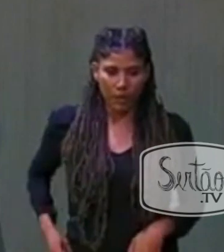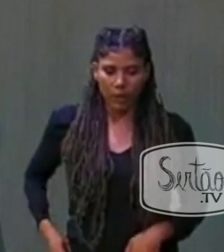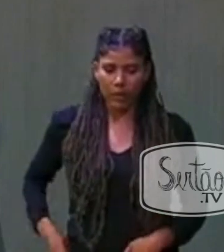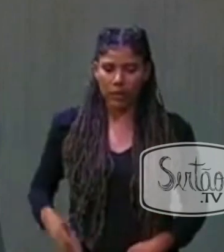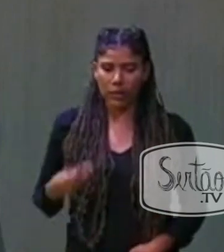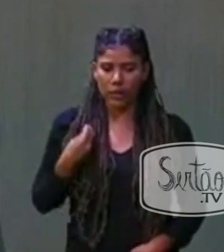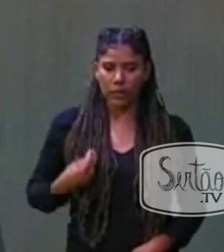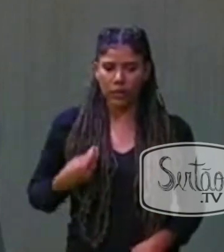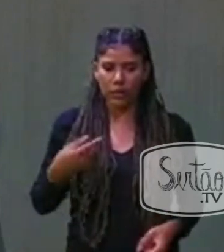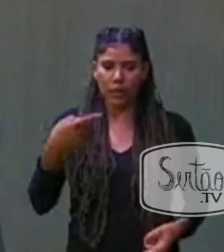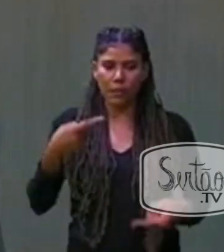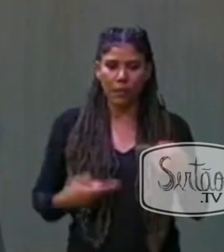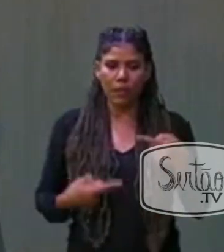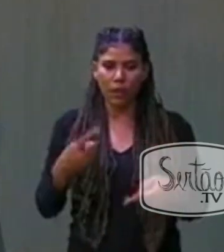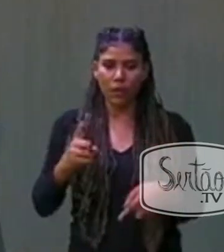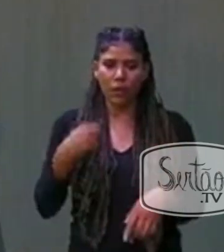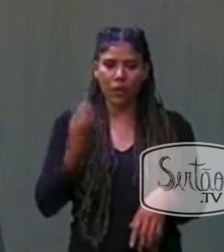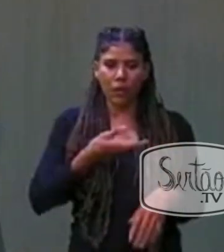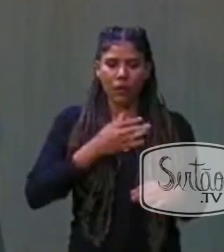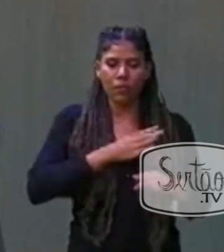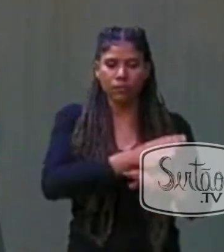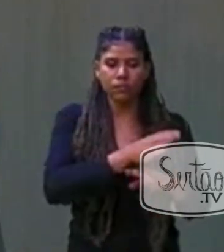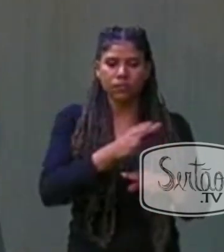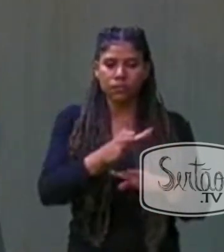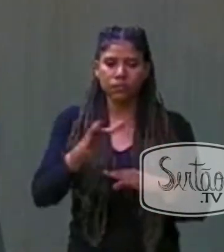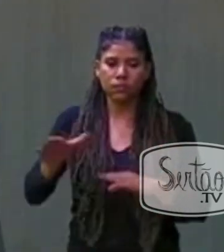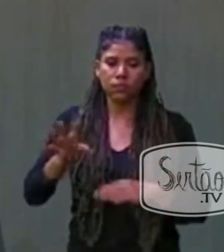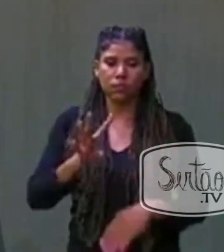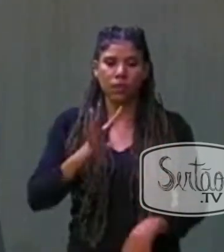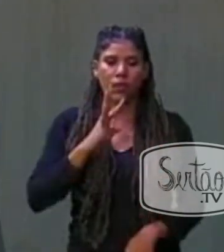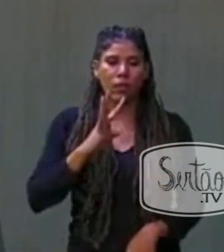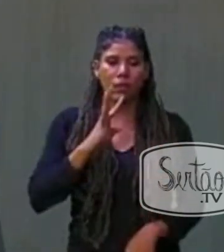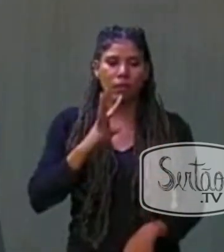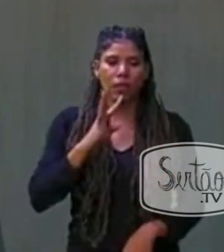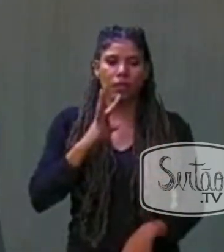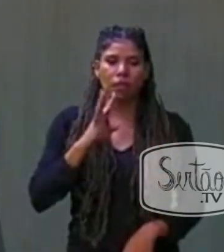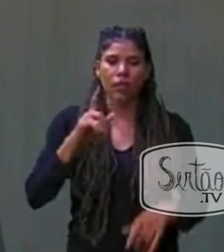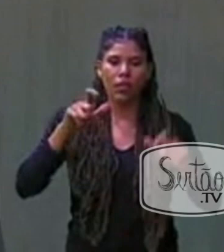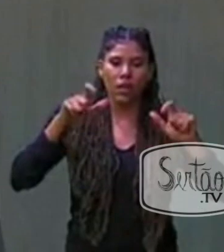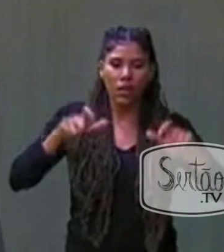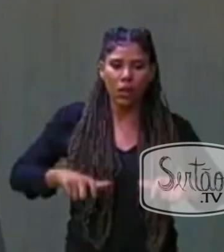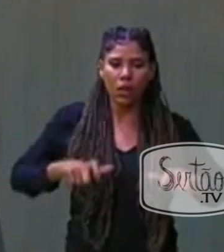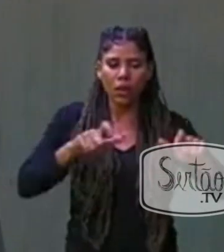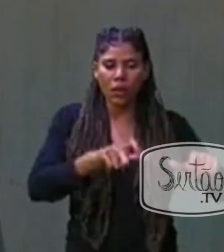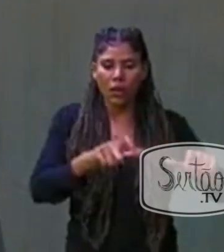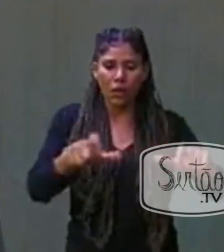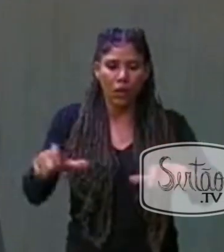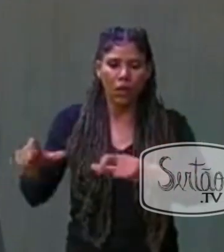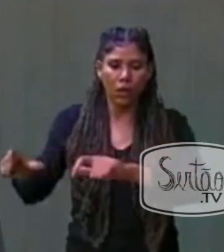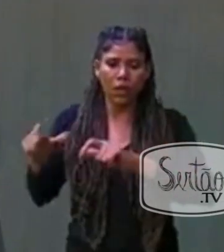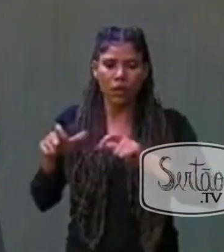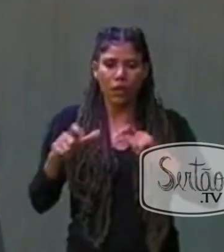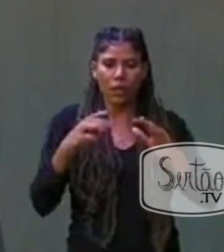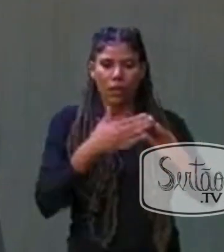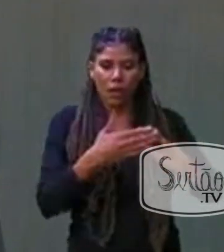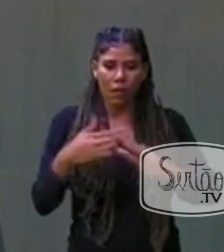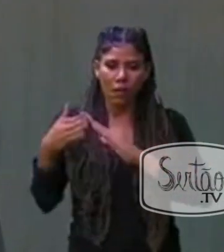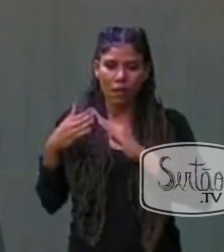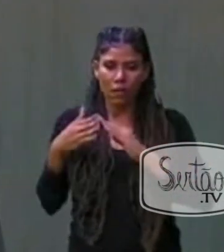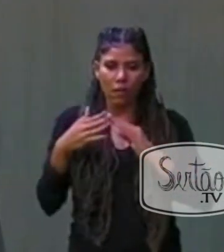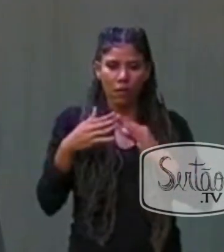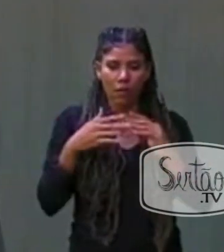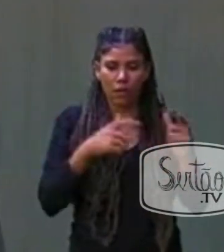pública, andamos muito, conhecemos tantos rincões, bairros, vielas, favelas,